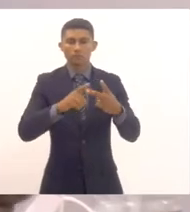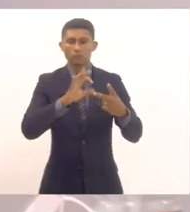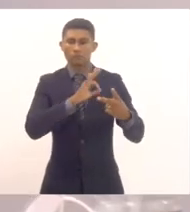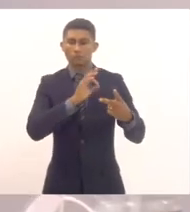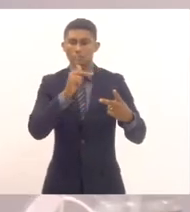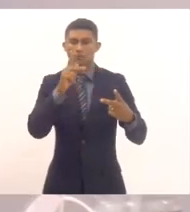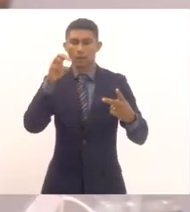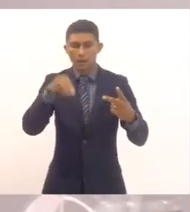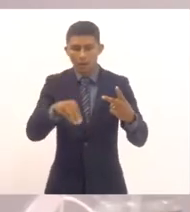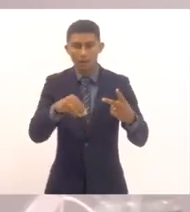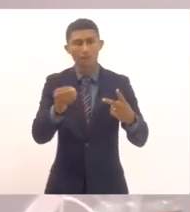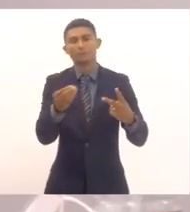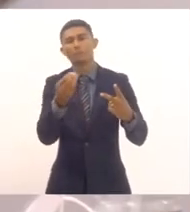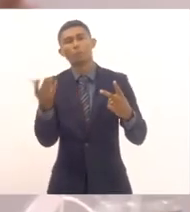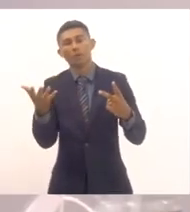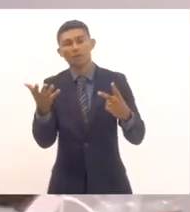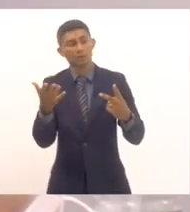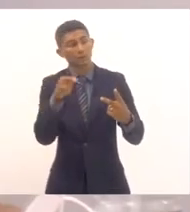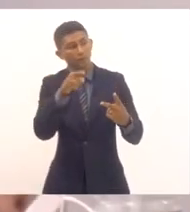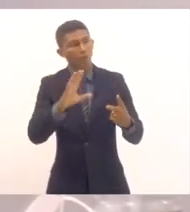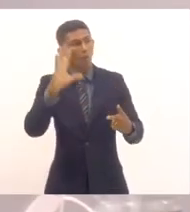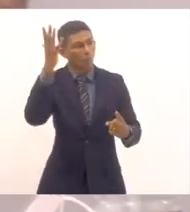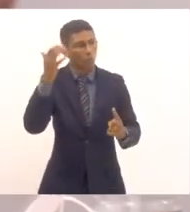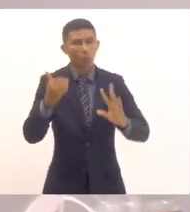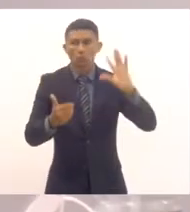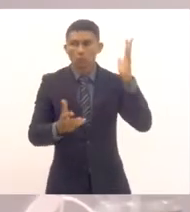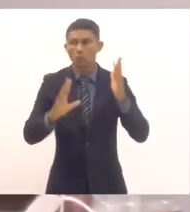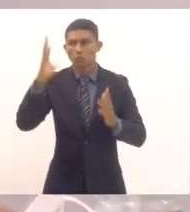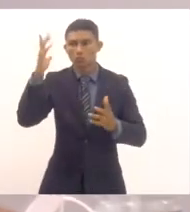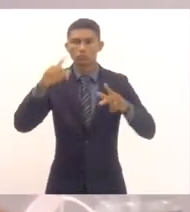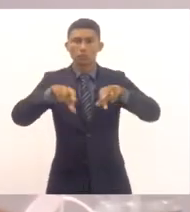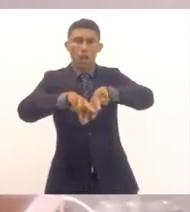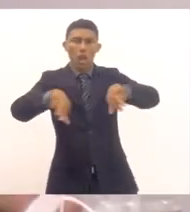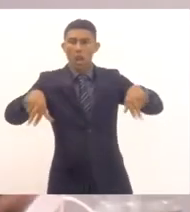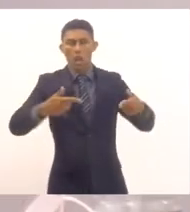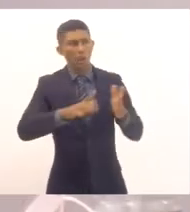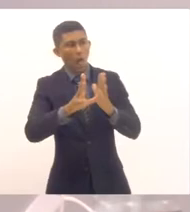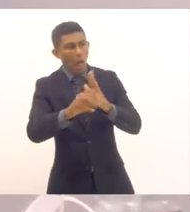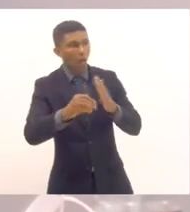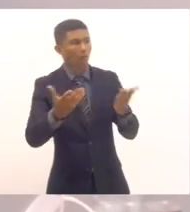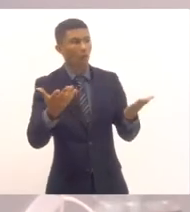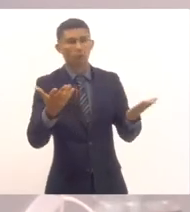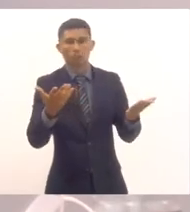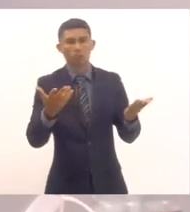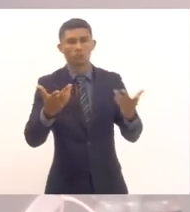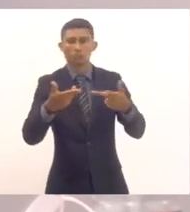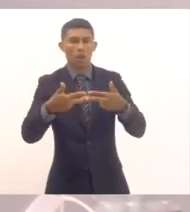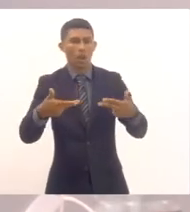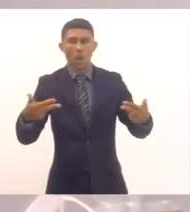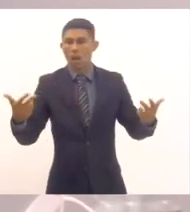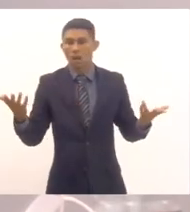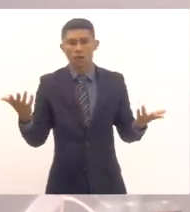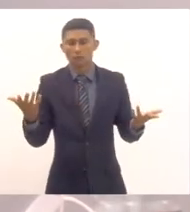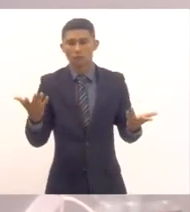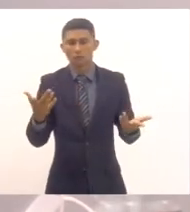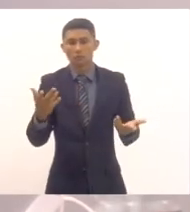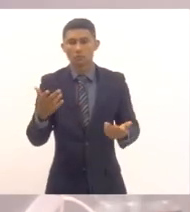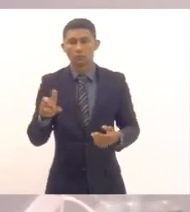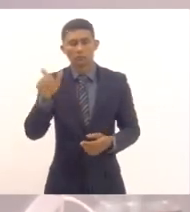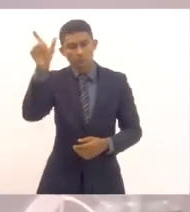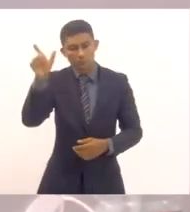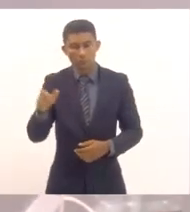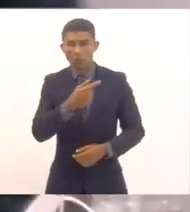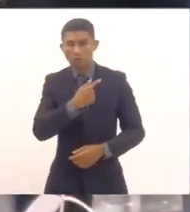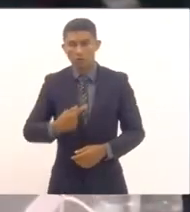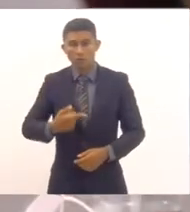conter as ocorrências que cresciam exponencialmente em relação a Roubos e furto roubo ou furto de fios e